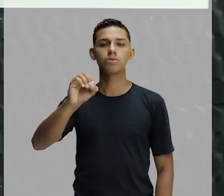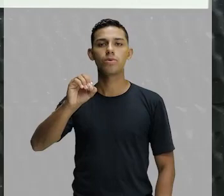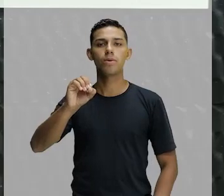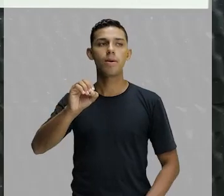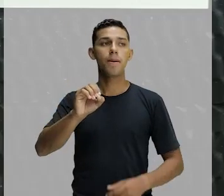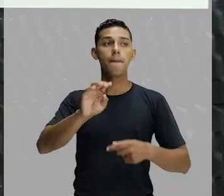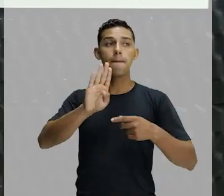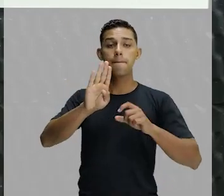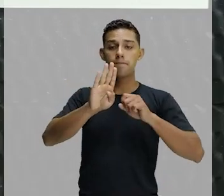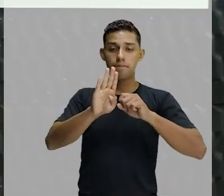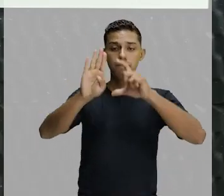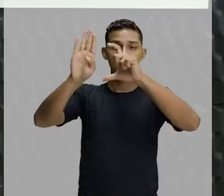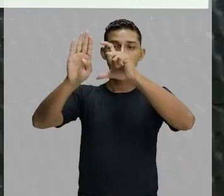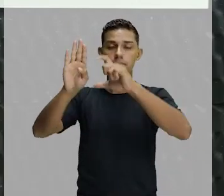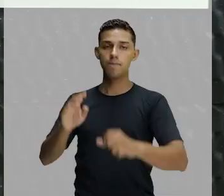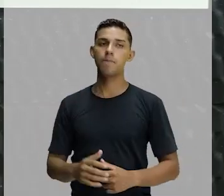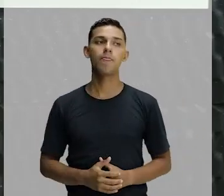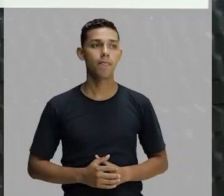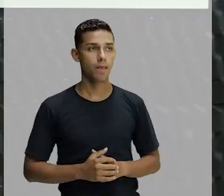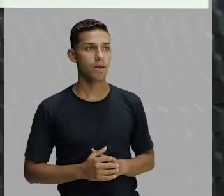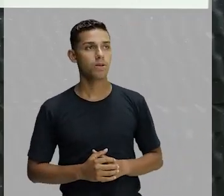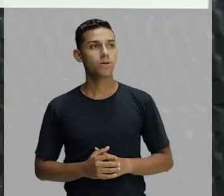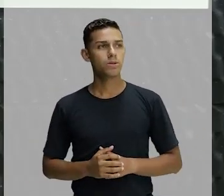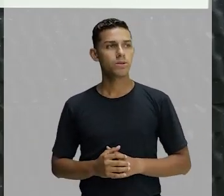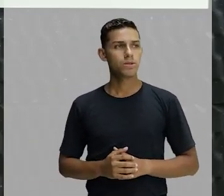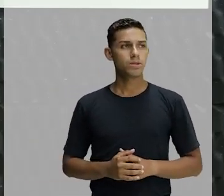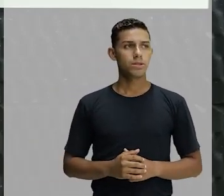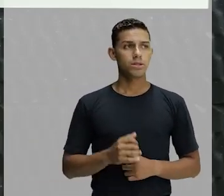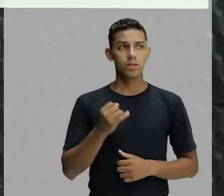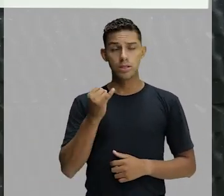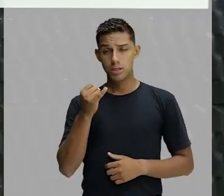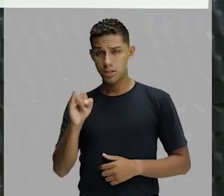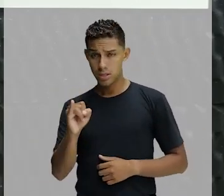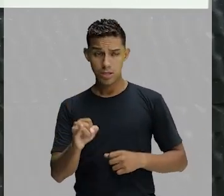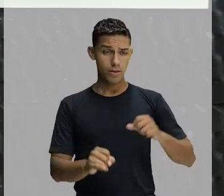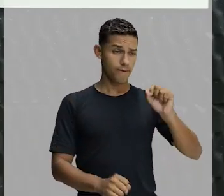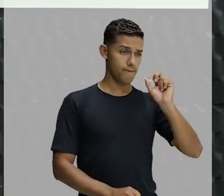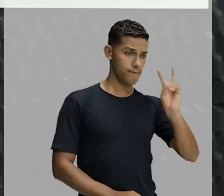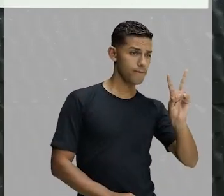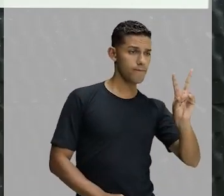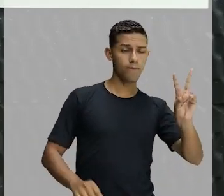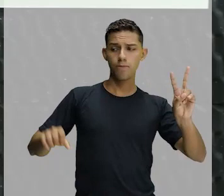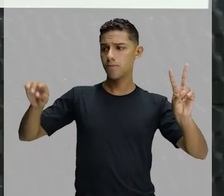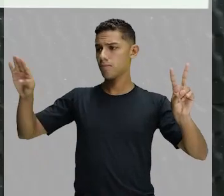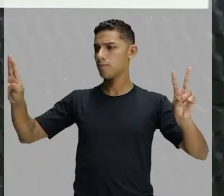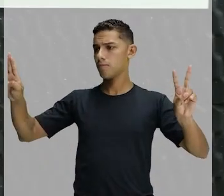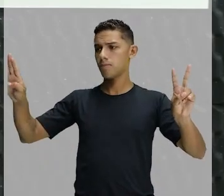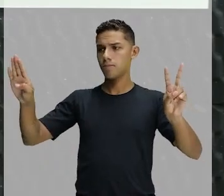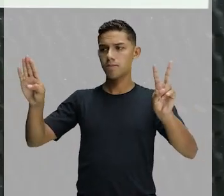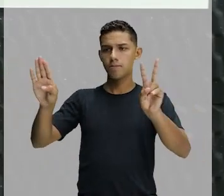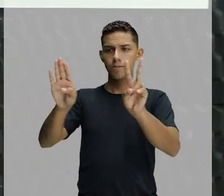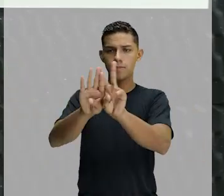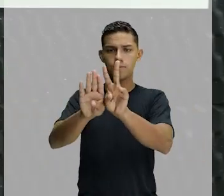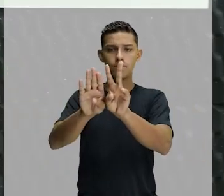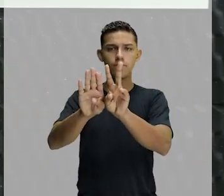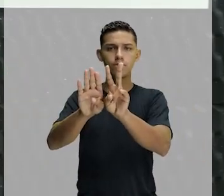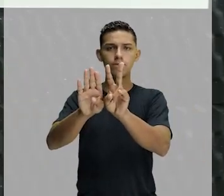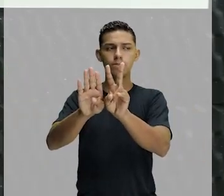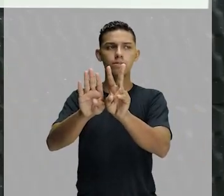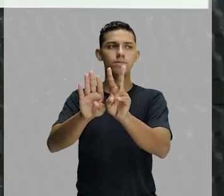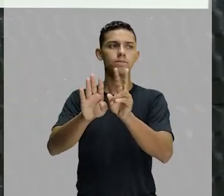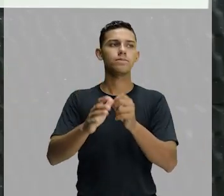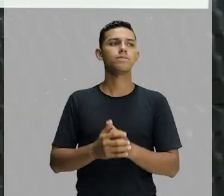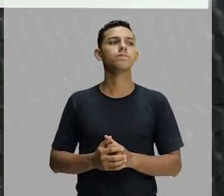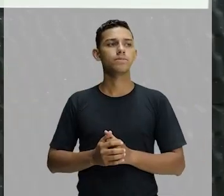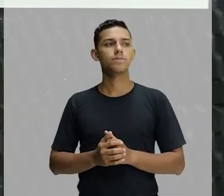Então, eu posso fazer, se eu pegar este gameta e juntar com esse, vai ficar o quê, pessoal? Vai